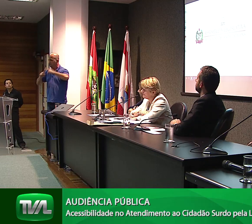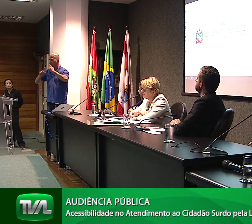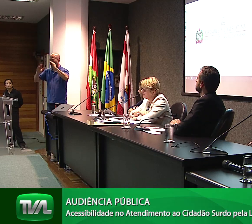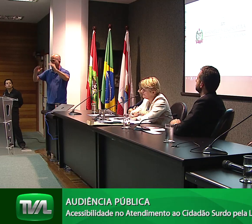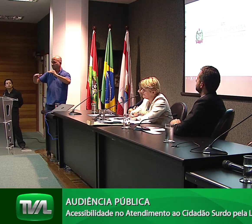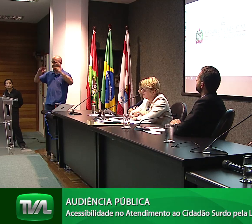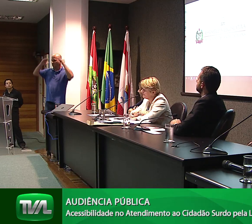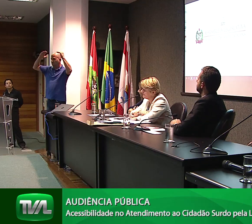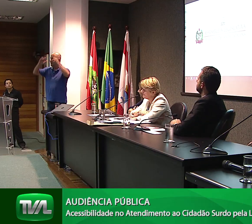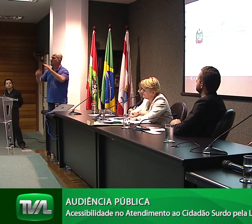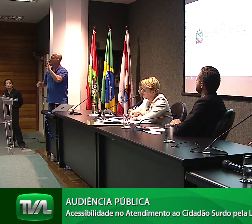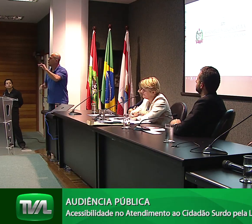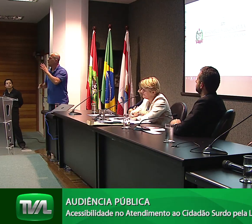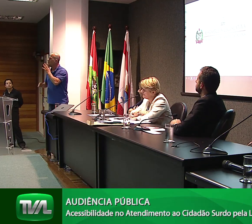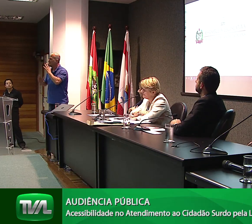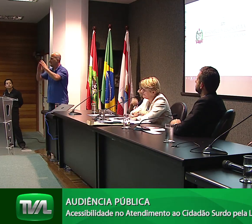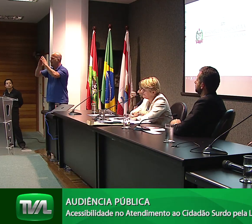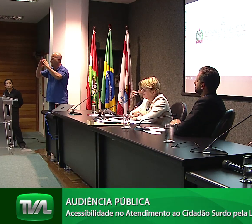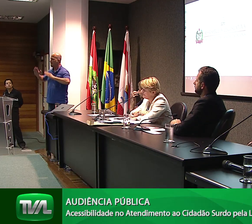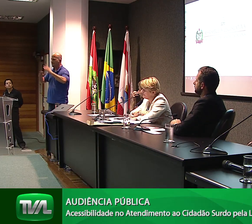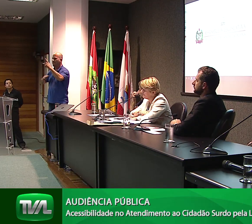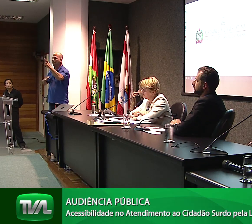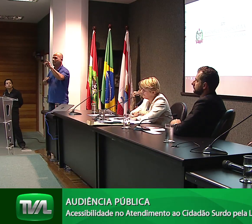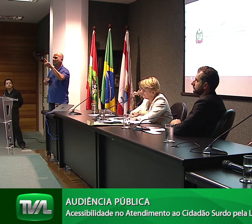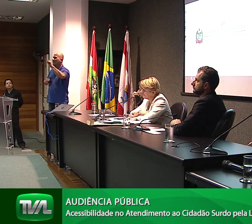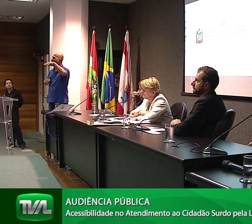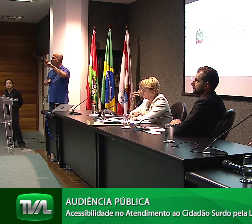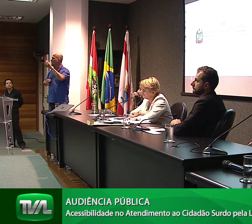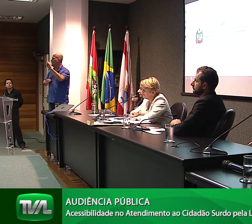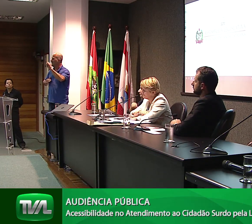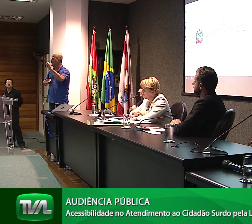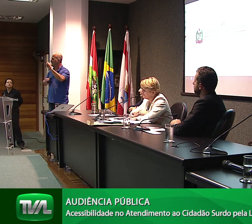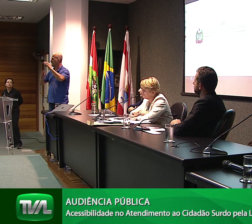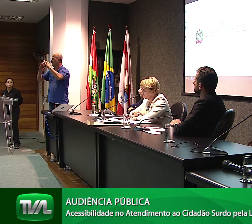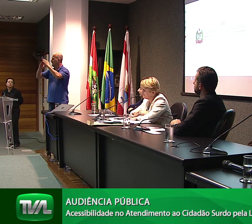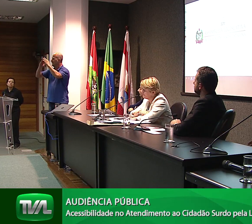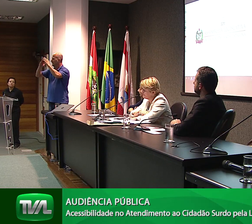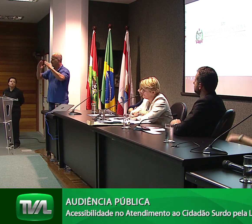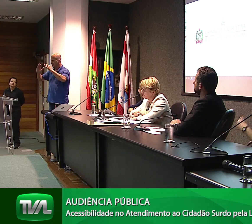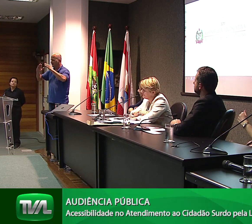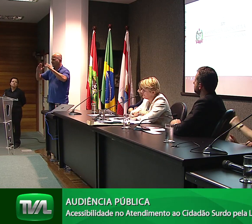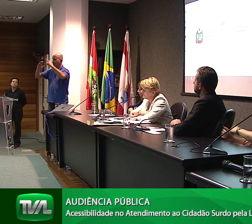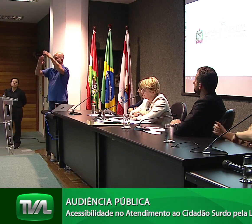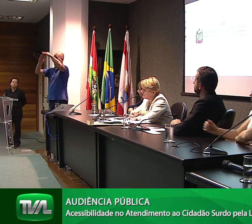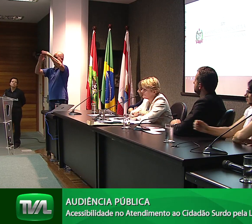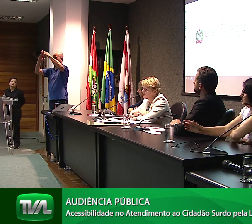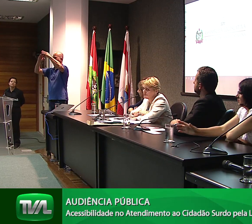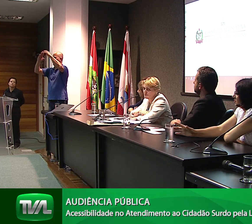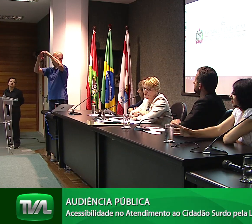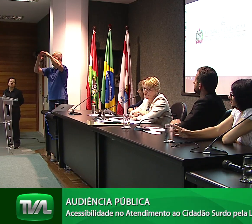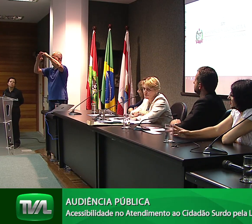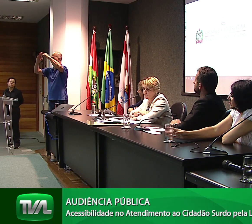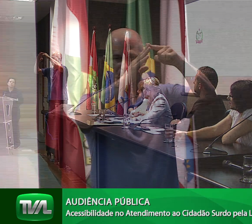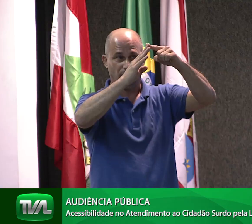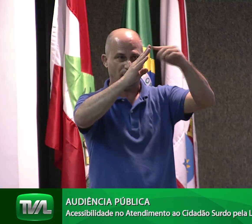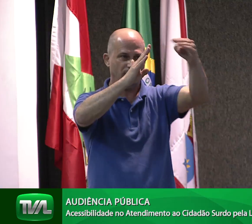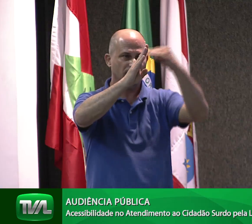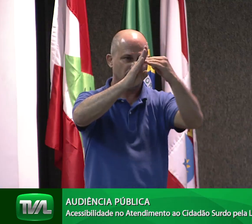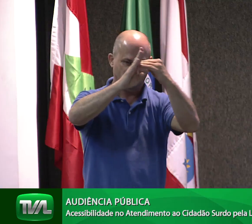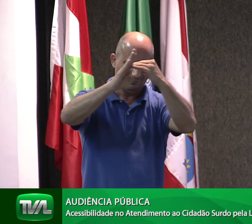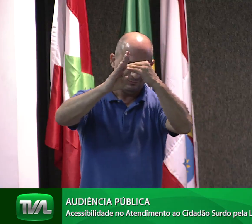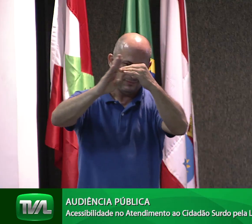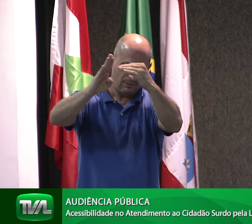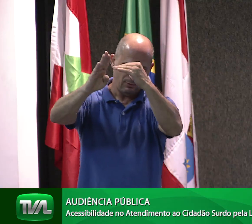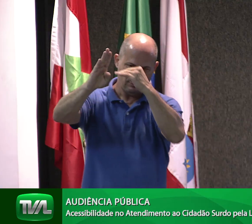nisso. Agora a gente vamos pensar numa pirâmide. Imaginem uma pirâmide. Existe o topo